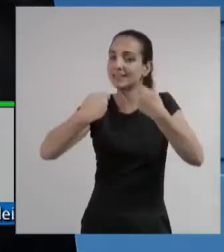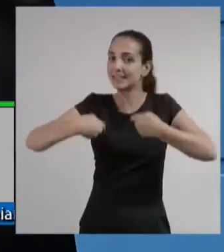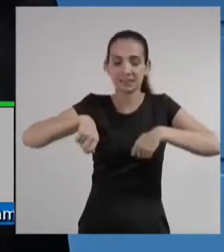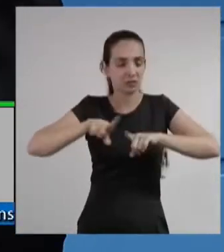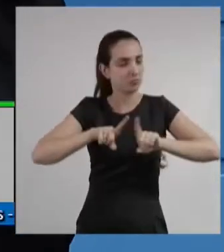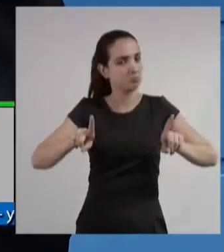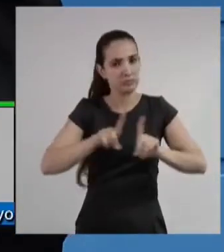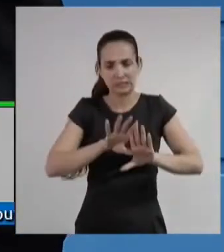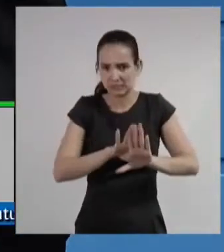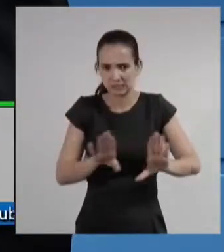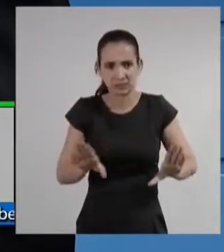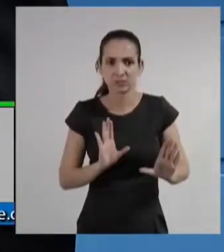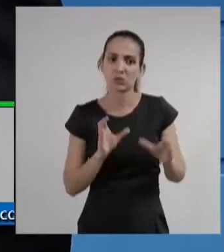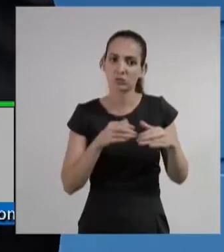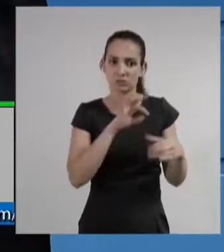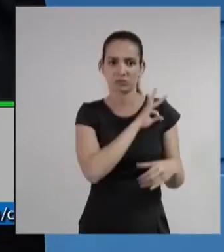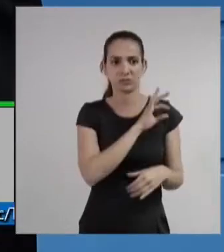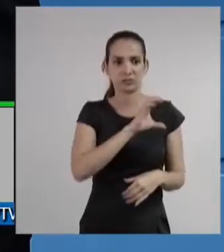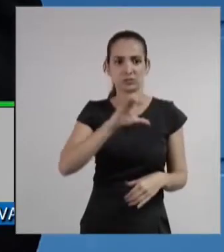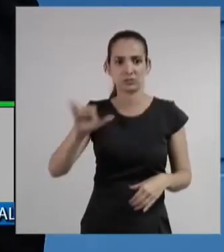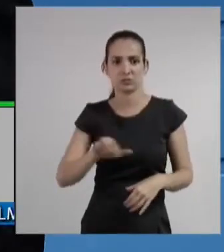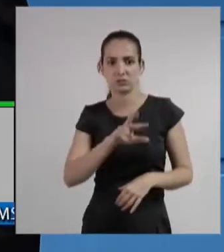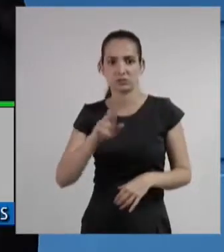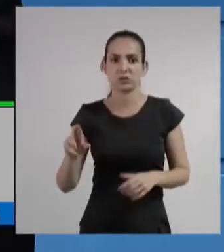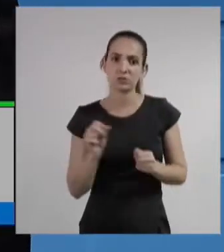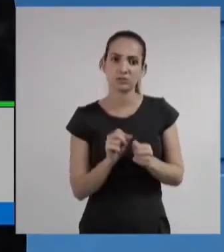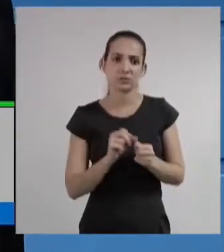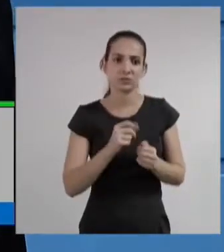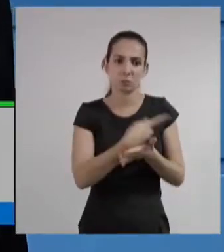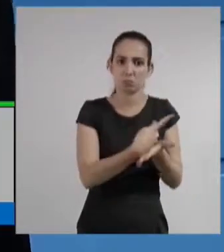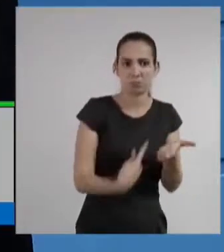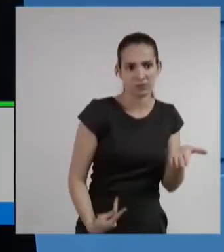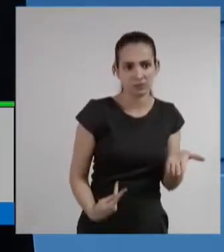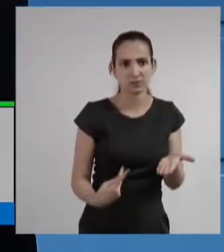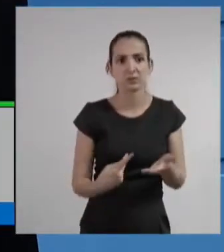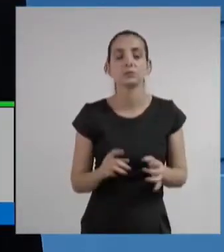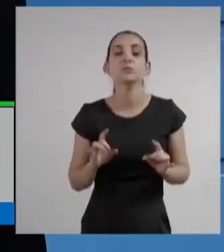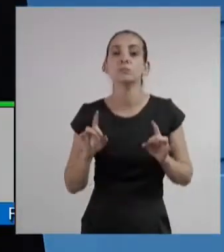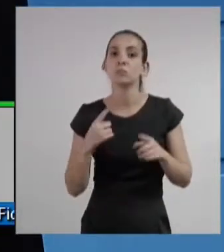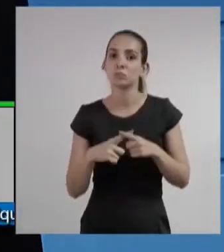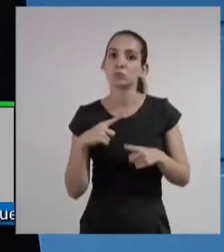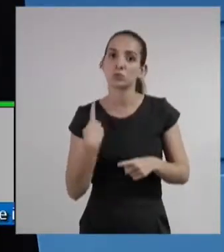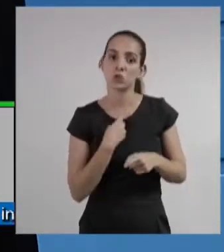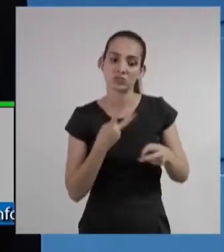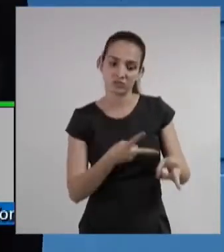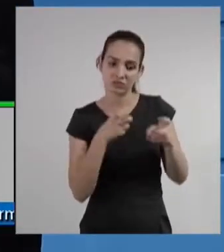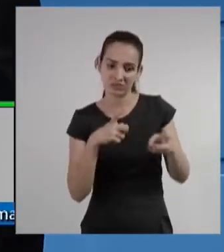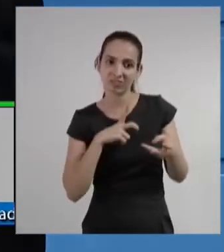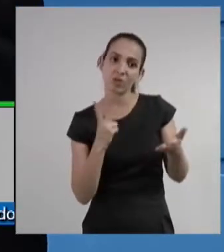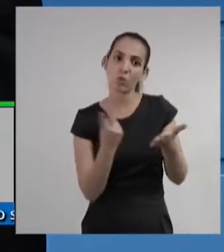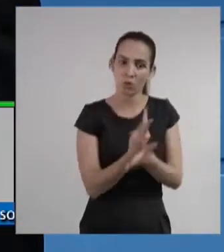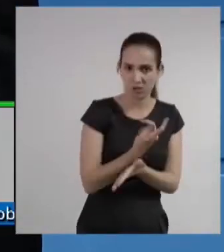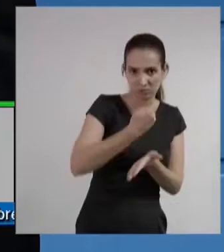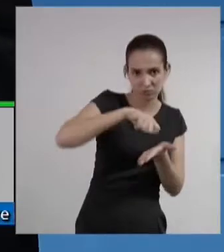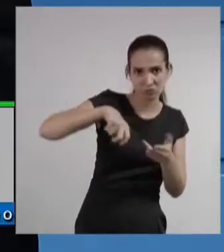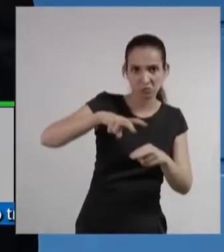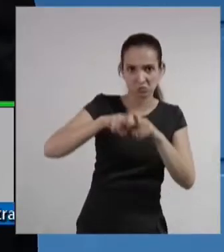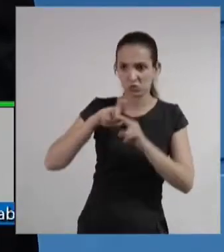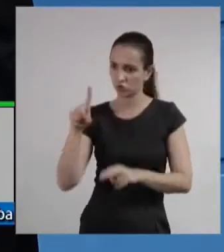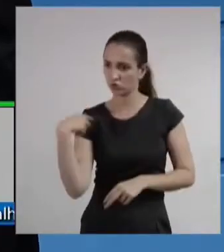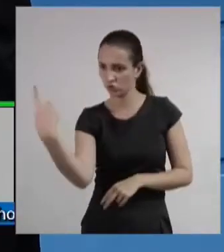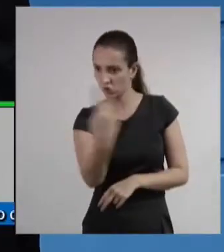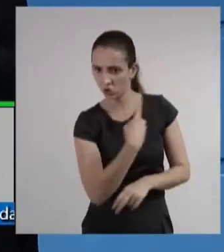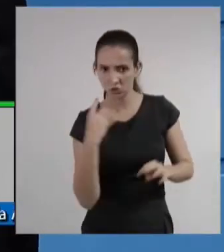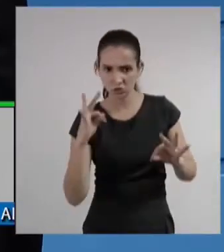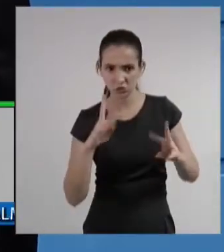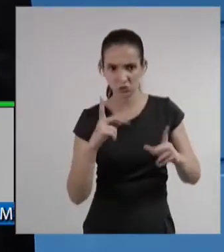necessidade, inclusive, da Comissão de Constituição e Justiça aqui fazer nenhum tipo de parecer. Constatou-se o erro de redação, fica acordado aqui pela